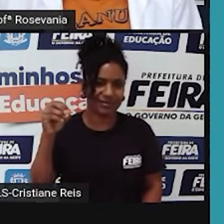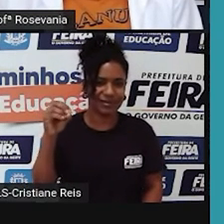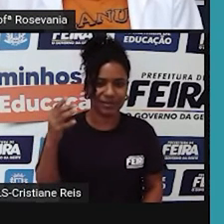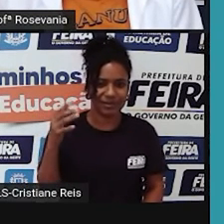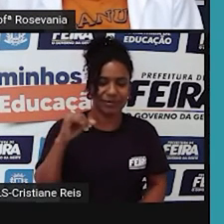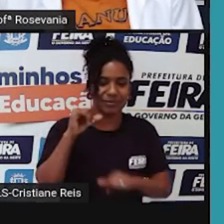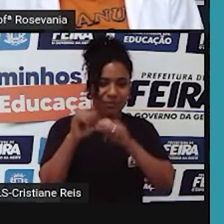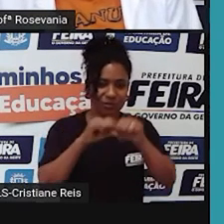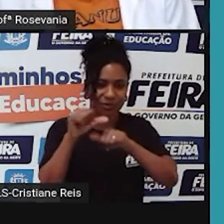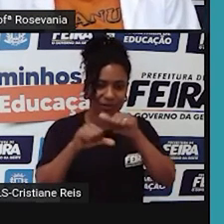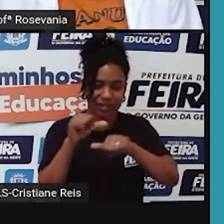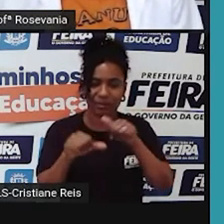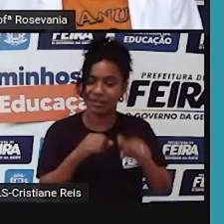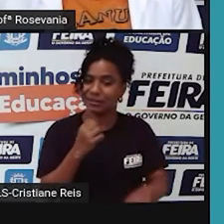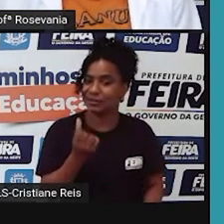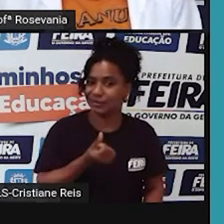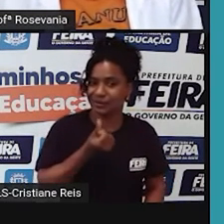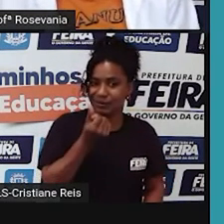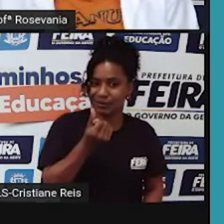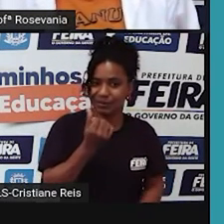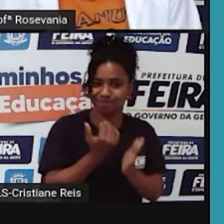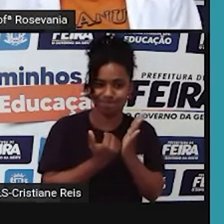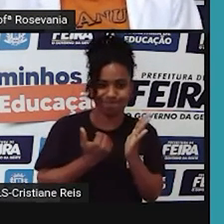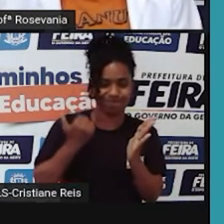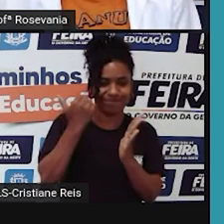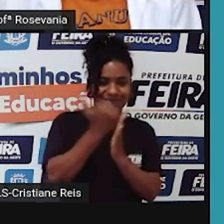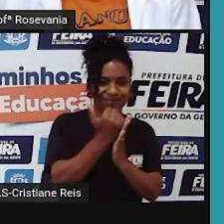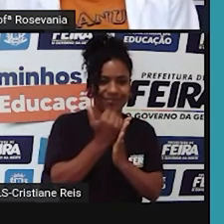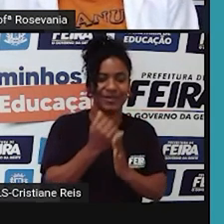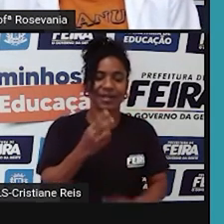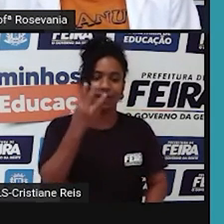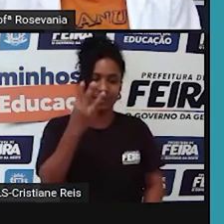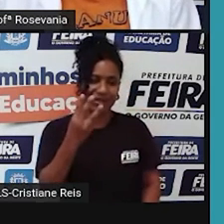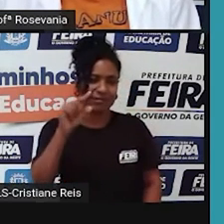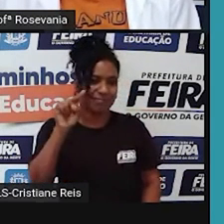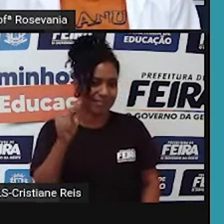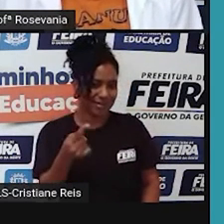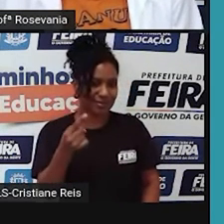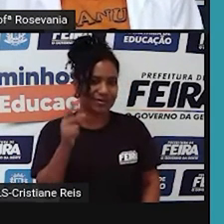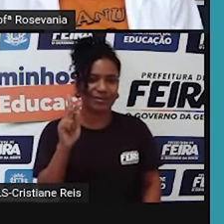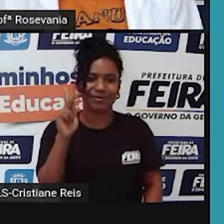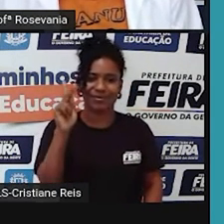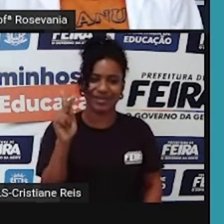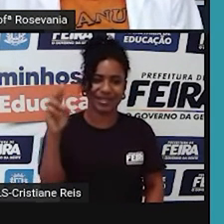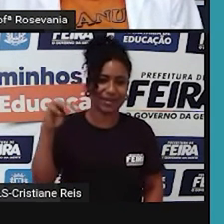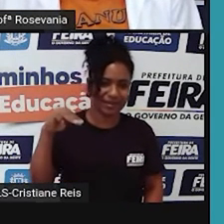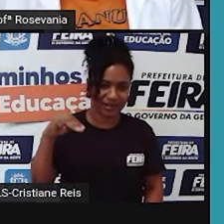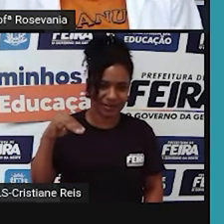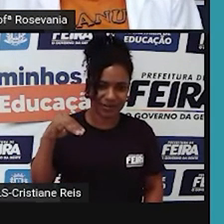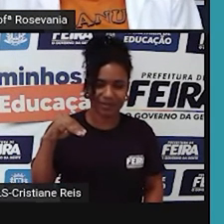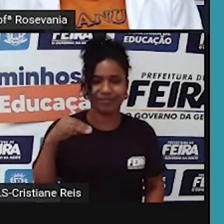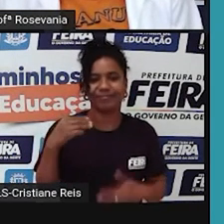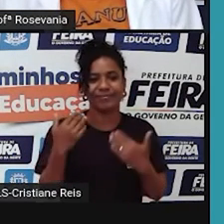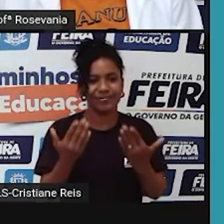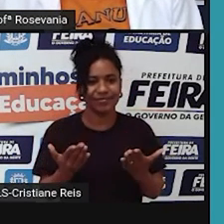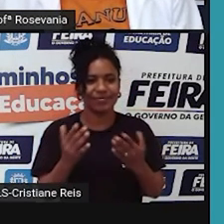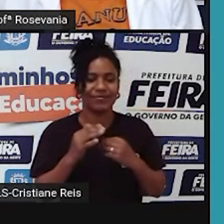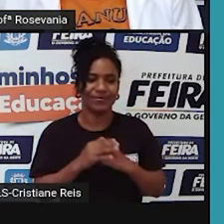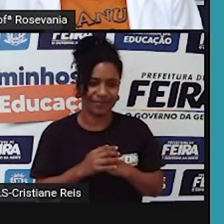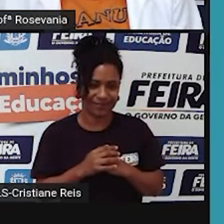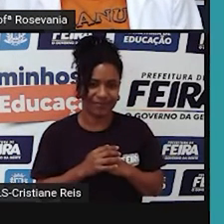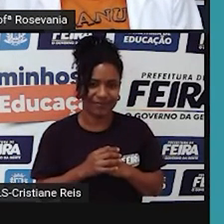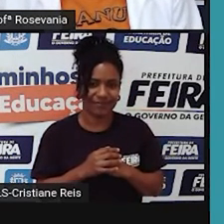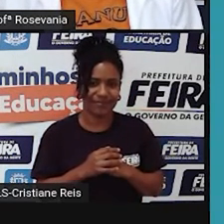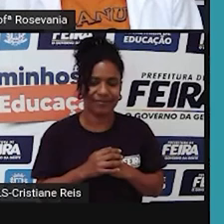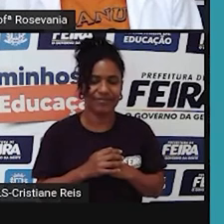aqui para 6 centímetros, já vão dar 3 mil quilômetros, né? Então, na realidade, a gente